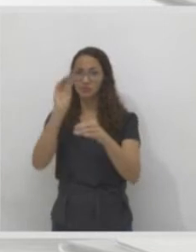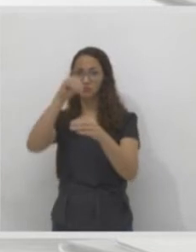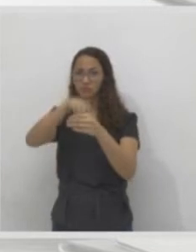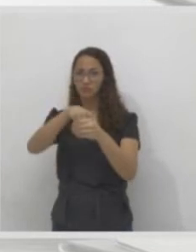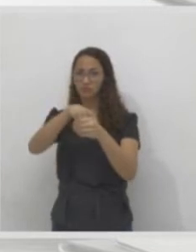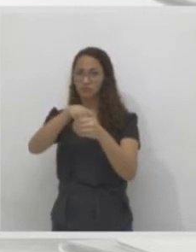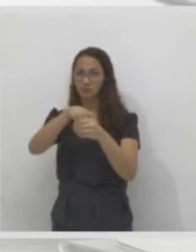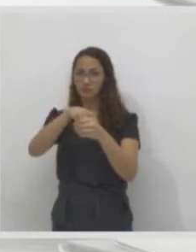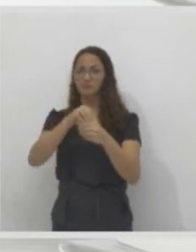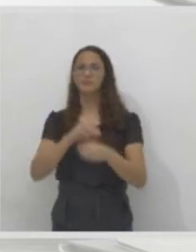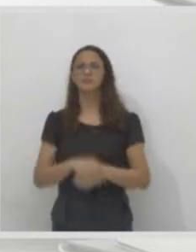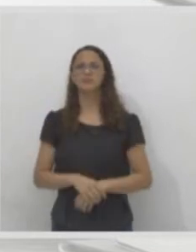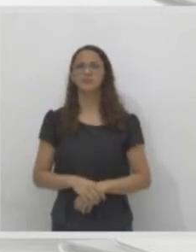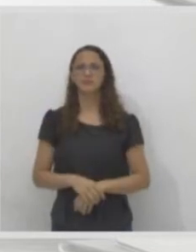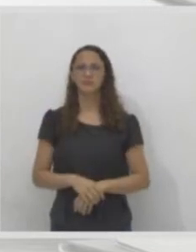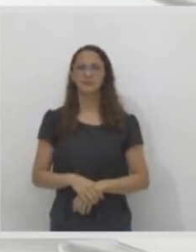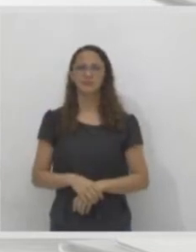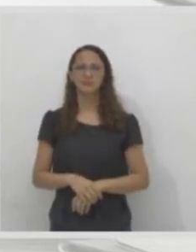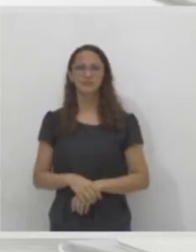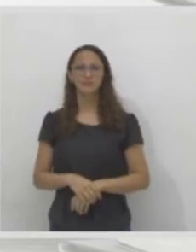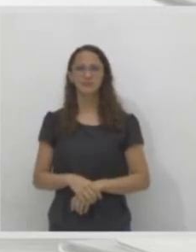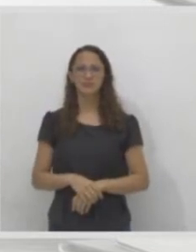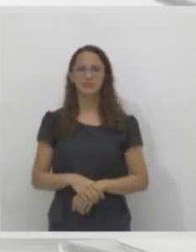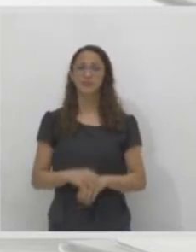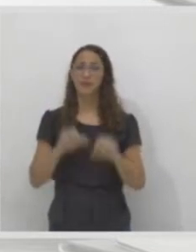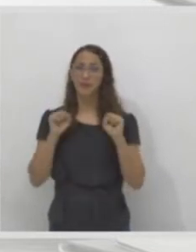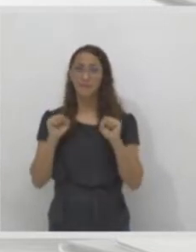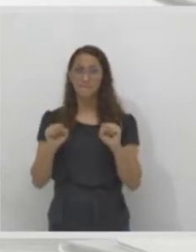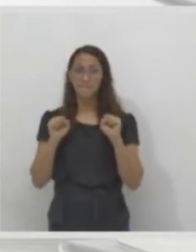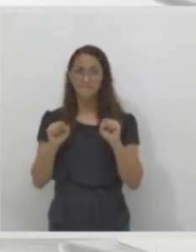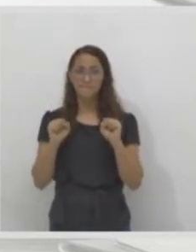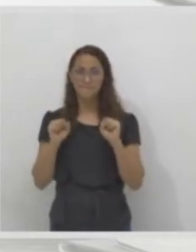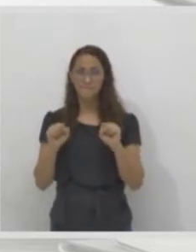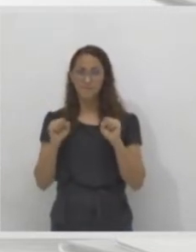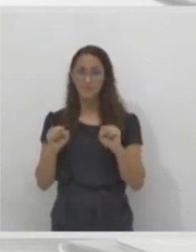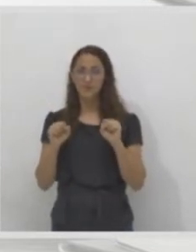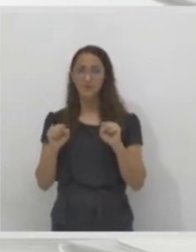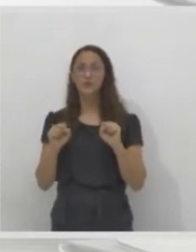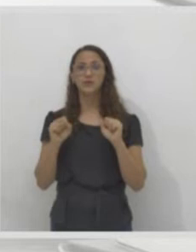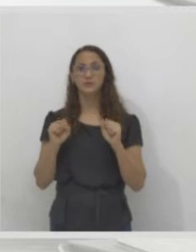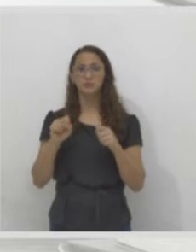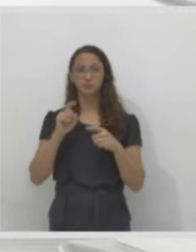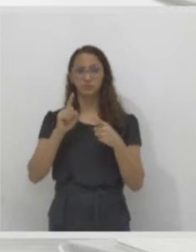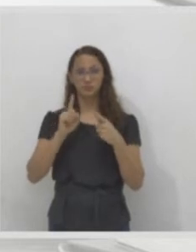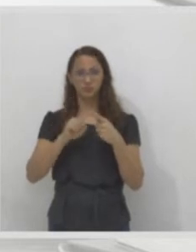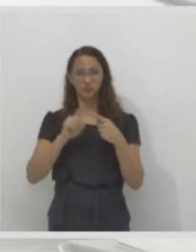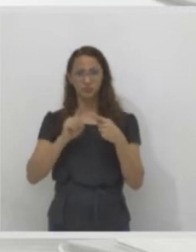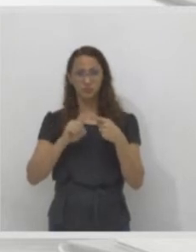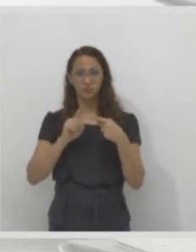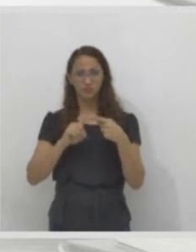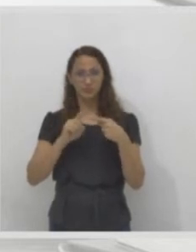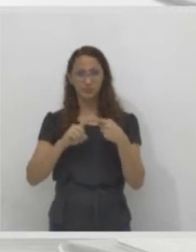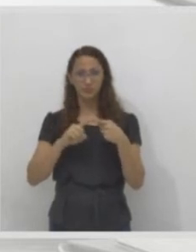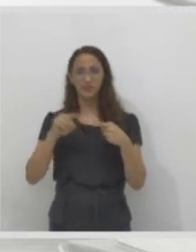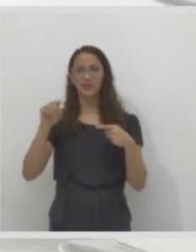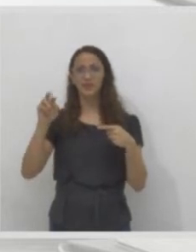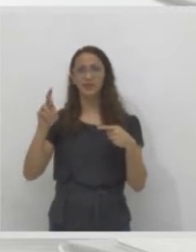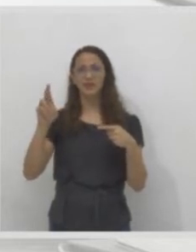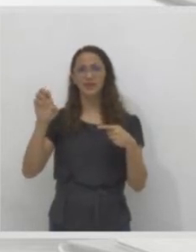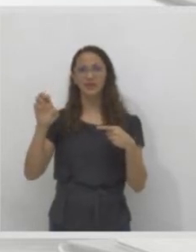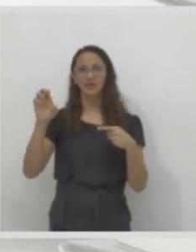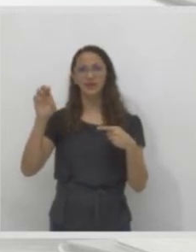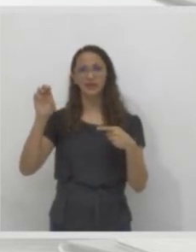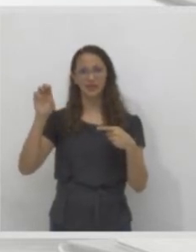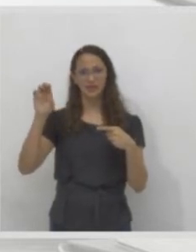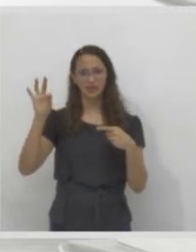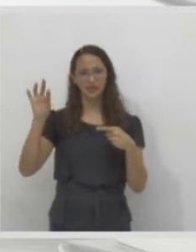aos ângulos internos. E eles podem ser classificados como retângulo, obtusângulo